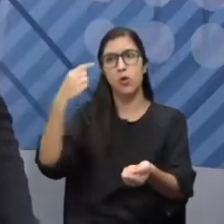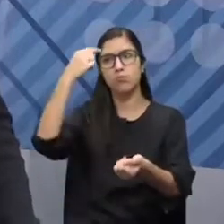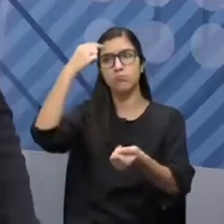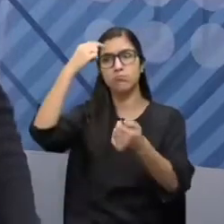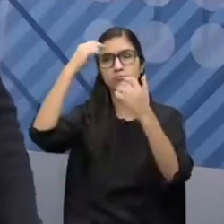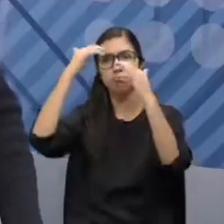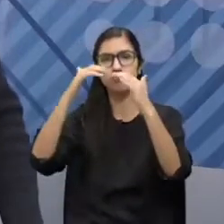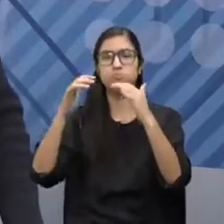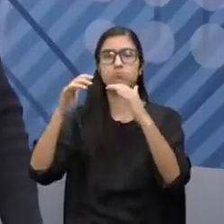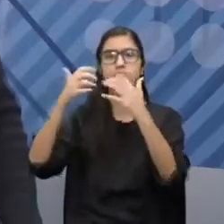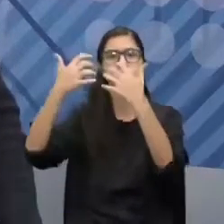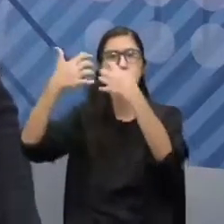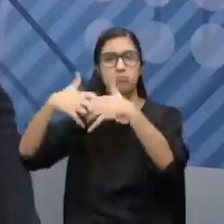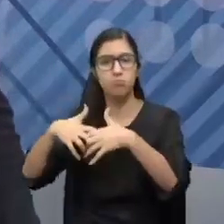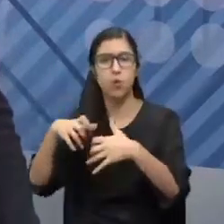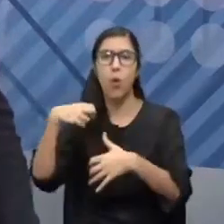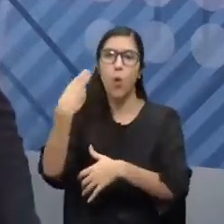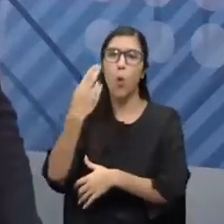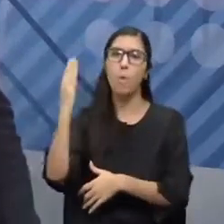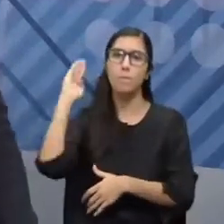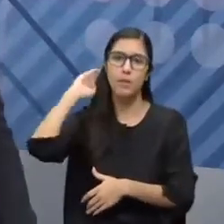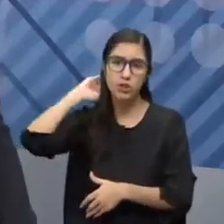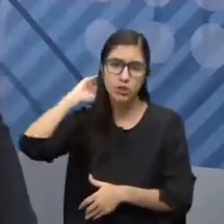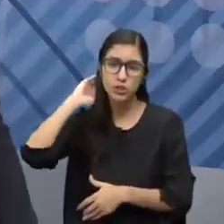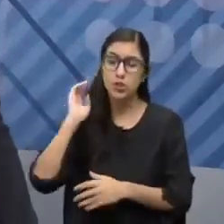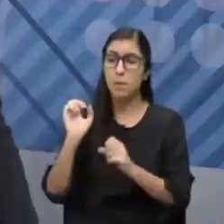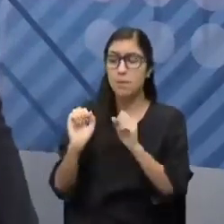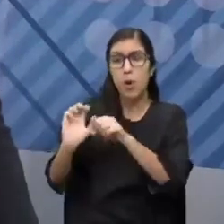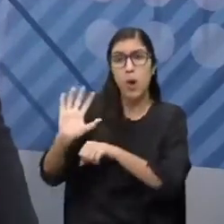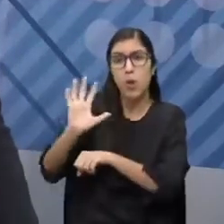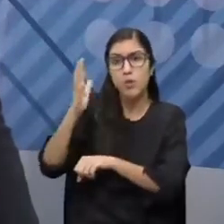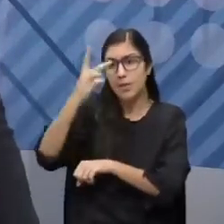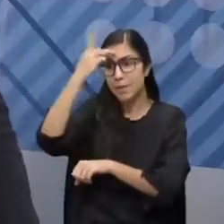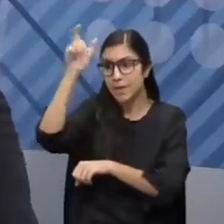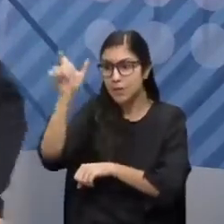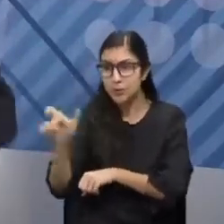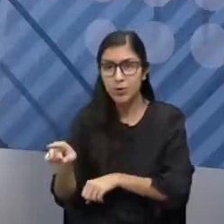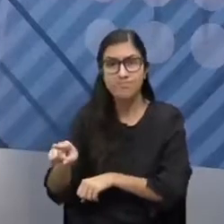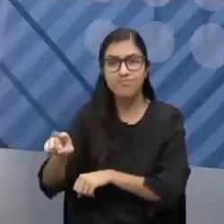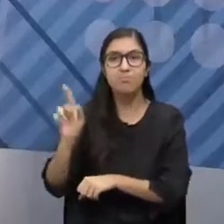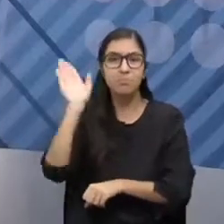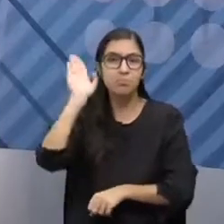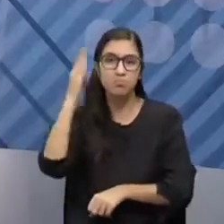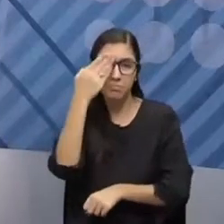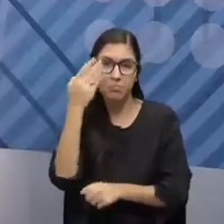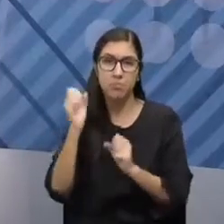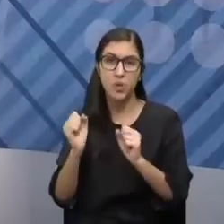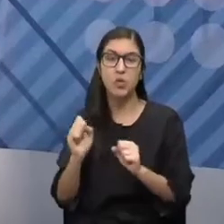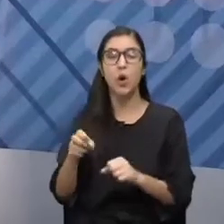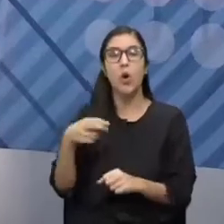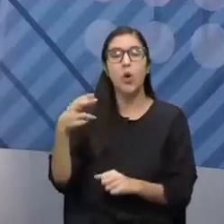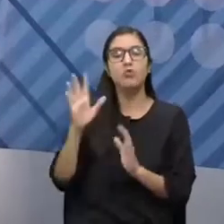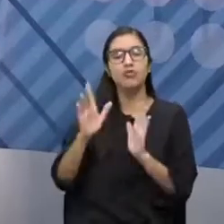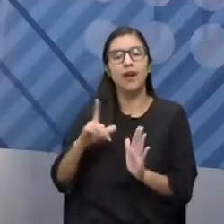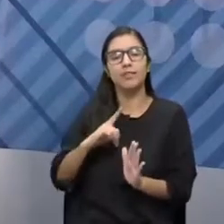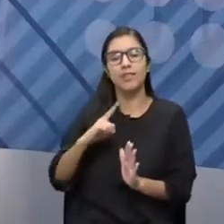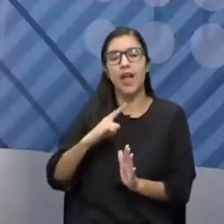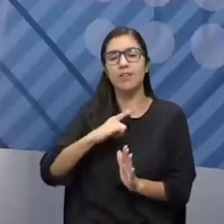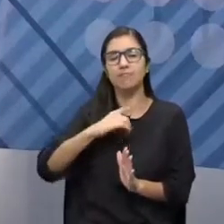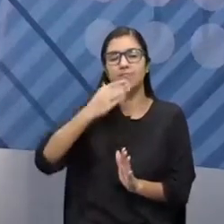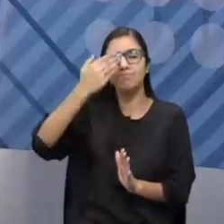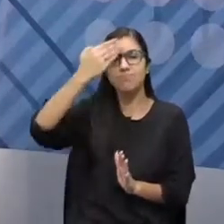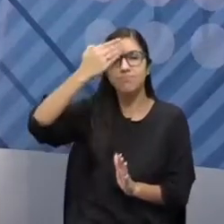uma meningite, ou ela pode já ter uma deficiência primária, como uma deficiência visual ou uma